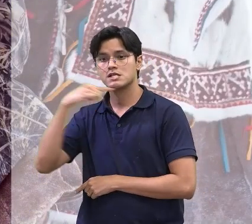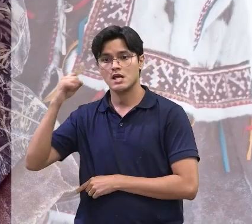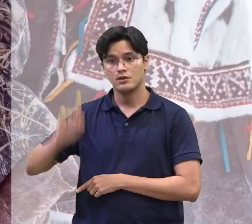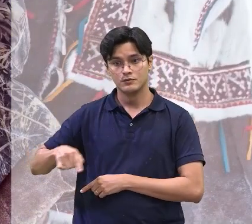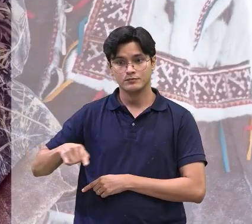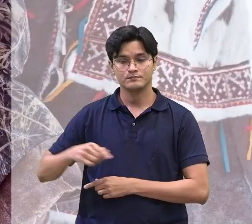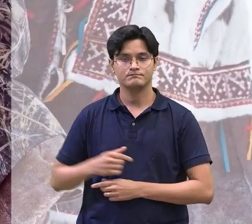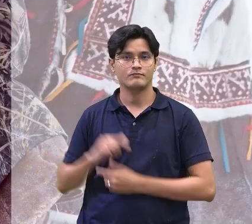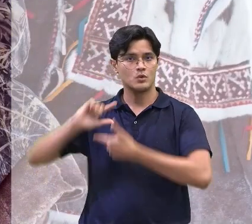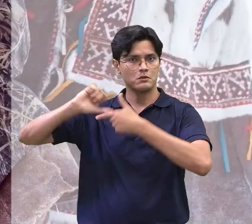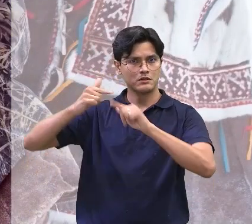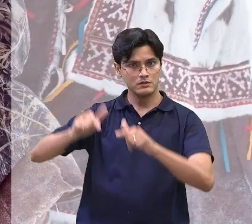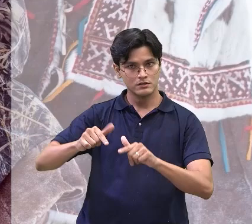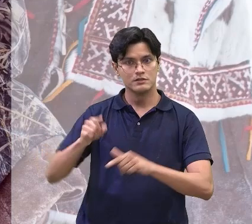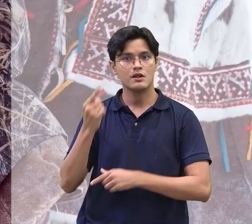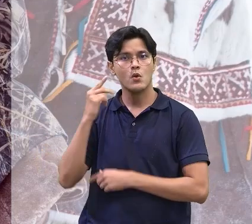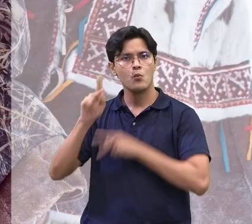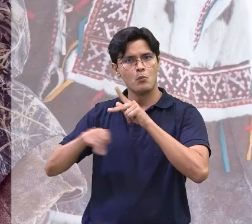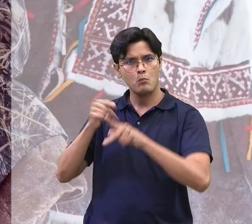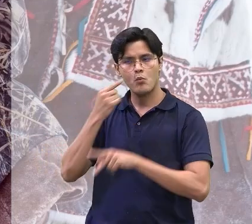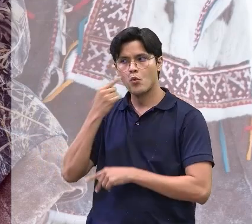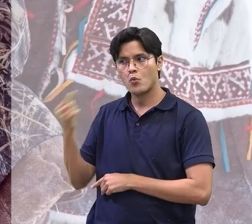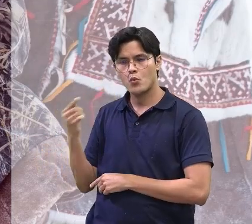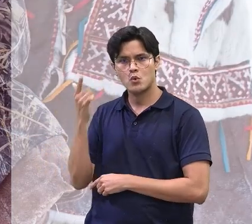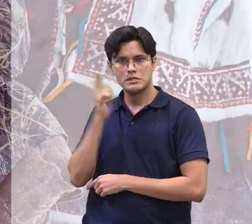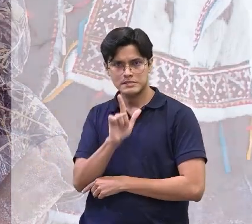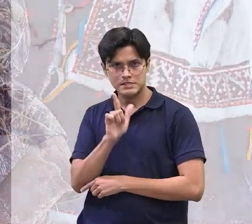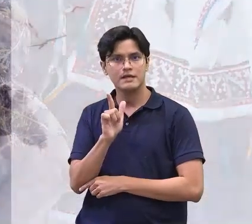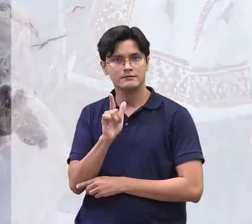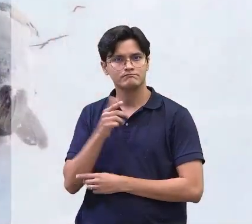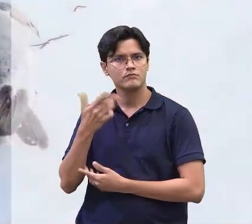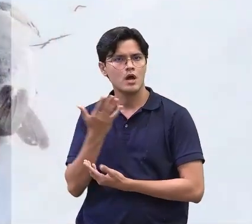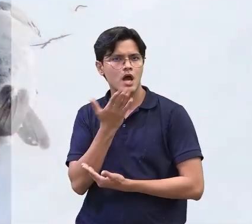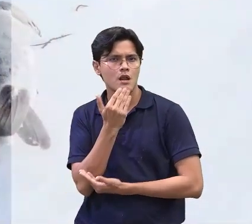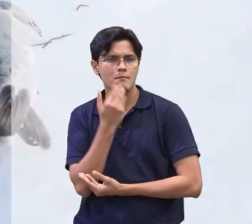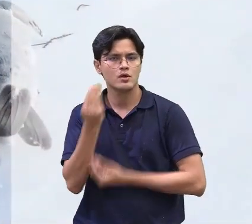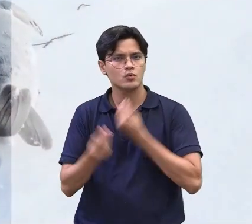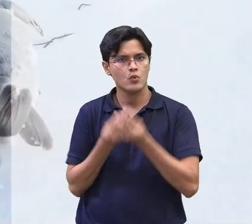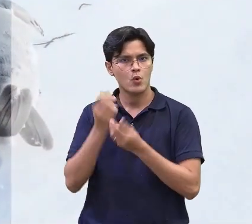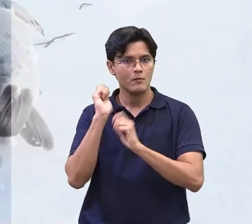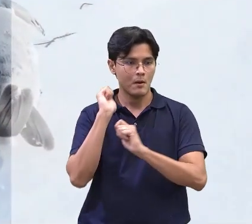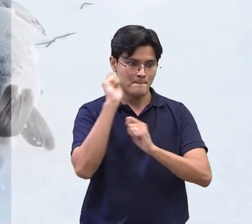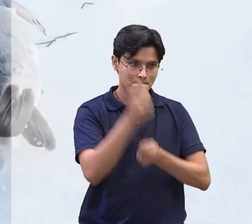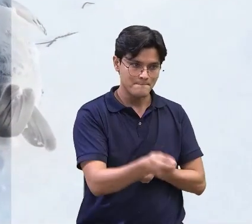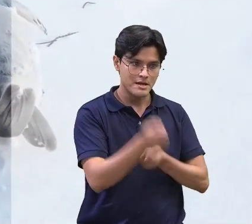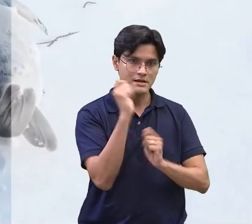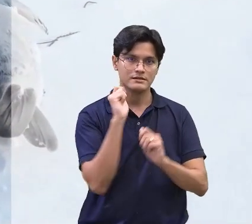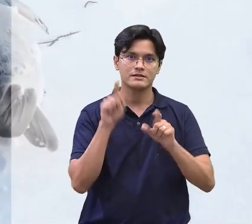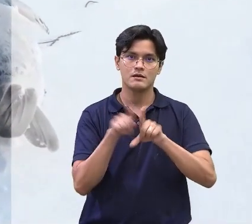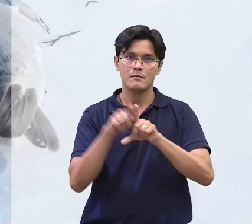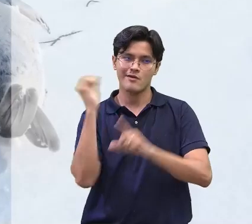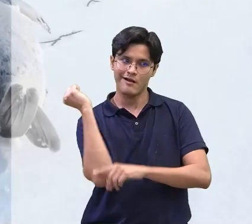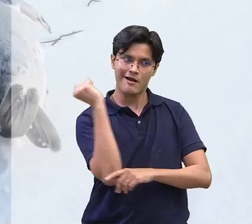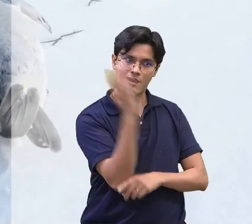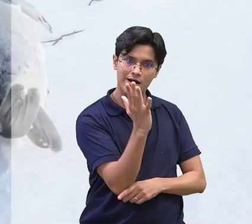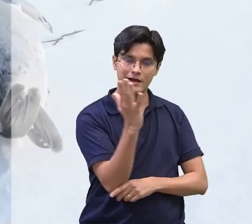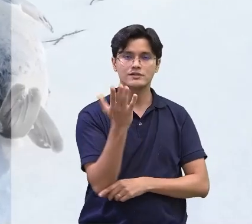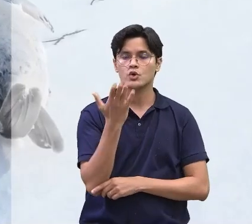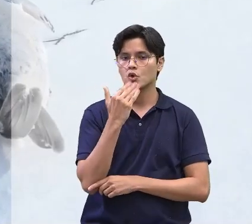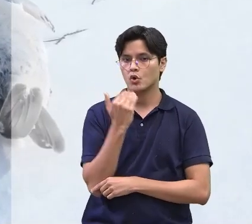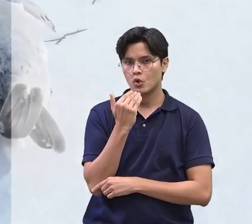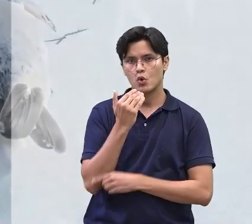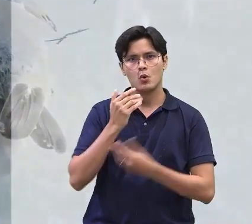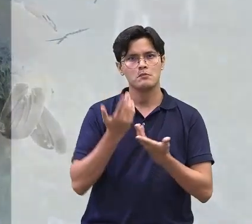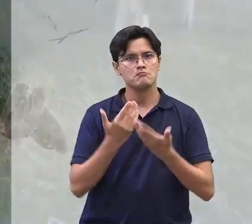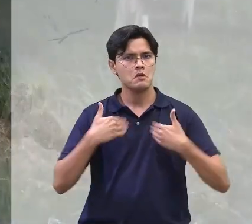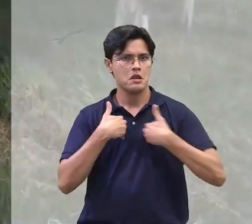quase todo o seu alimento por meio da caça e da pesca. Eles se alimentam da carne de renas, focas, morsas e